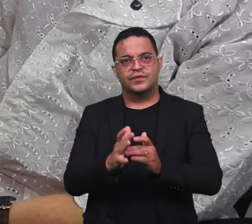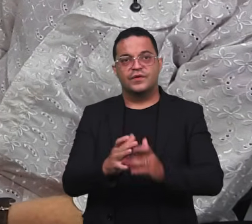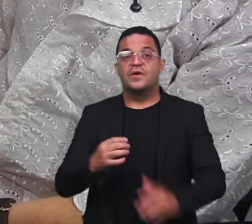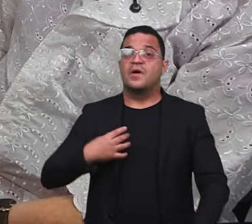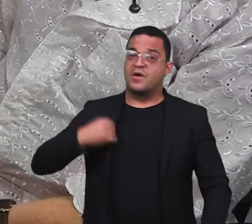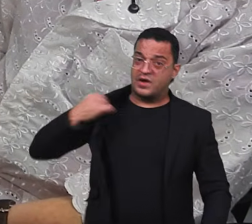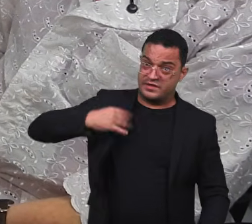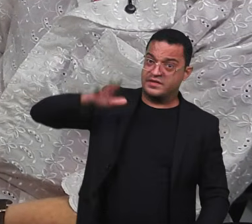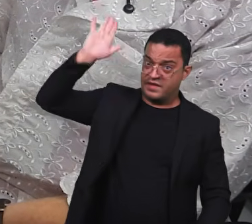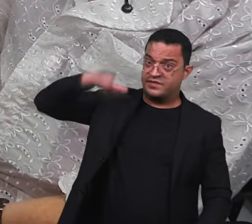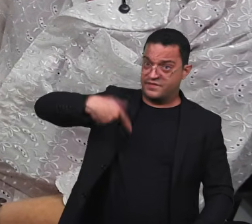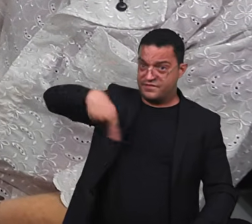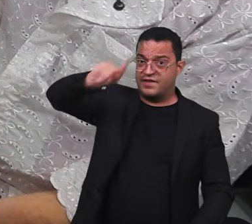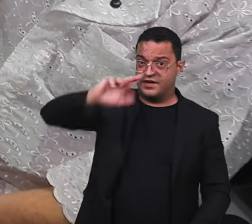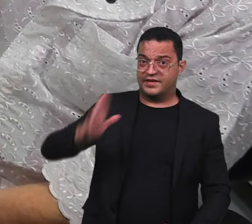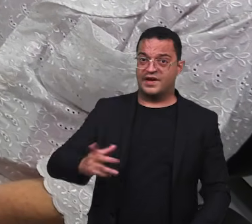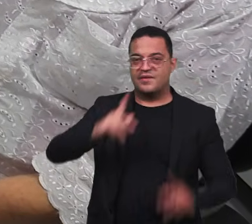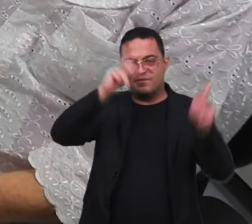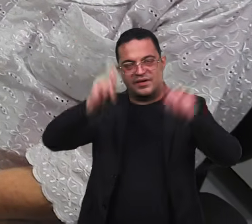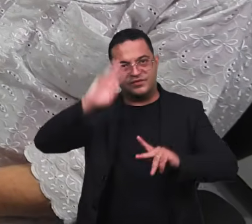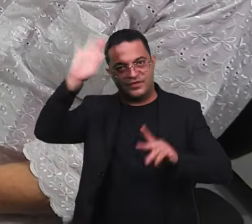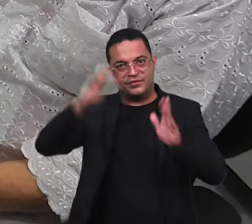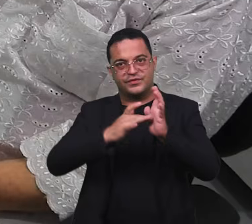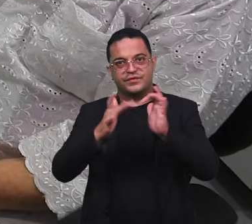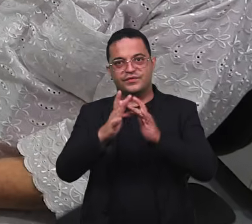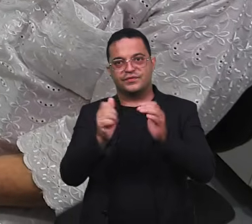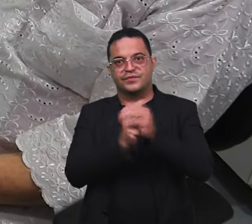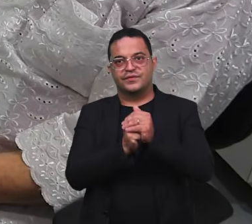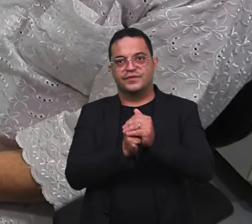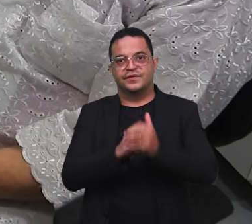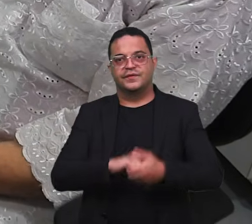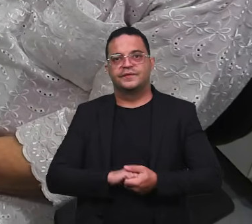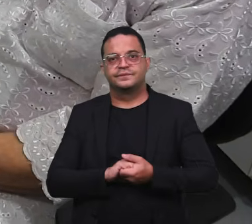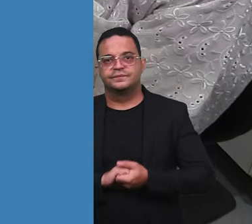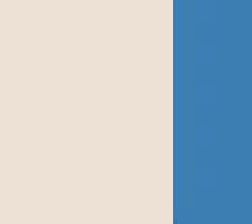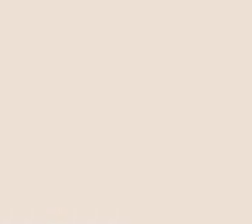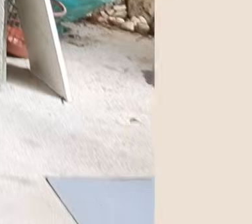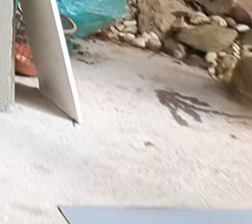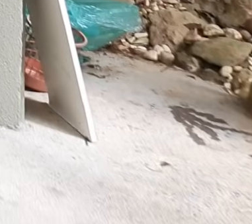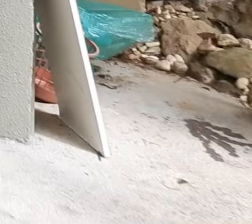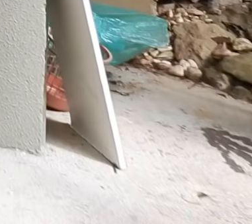paz do Senhor Jesus. Voluntárias. A paz do Senhor Jesus.